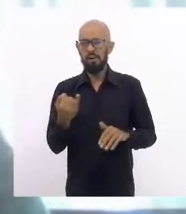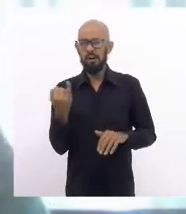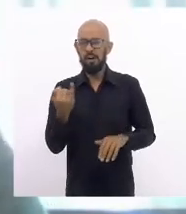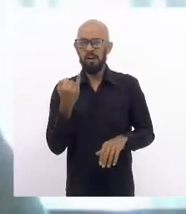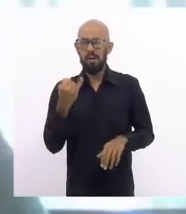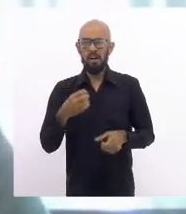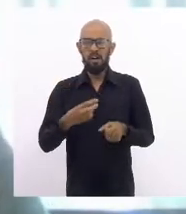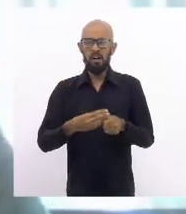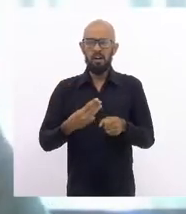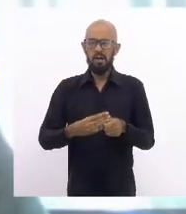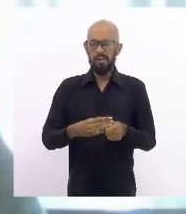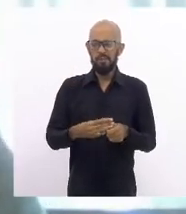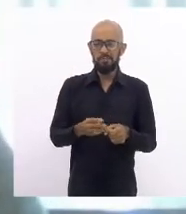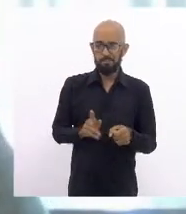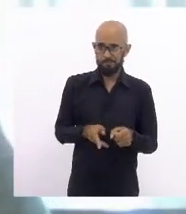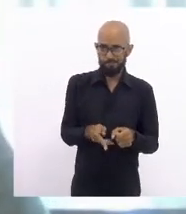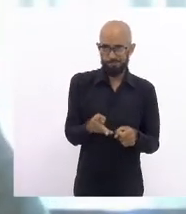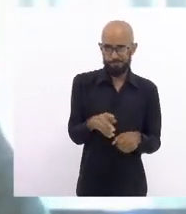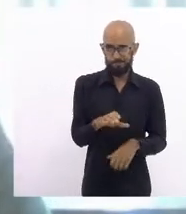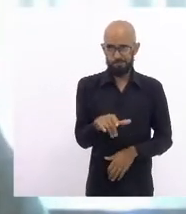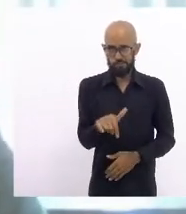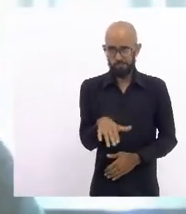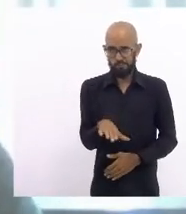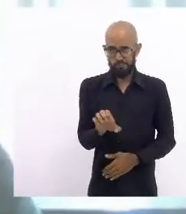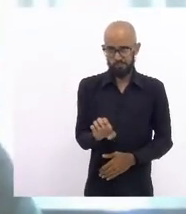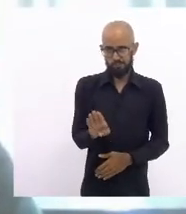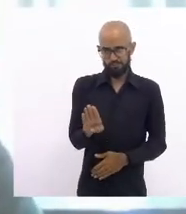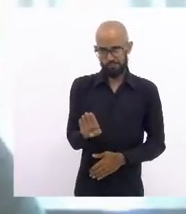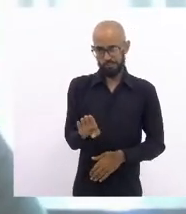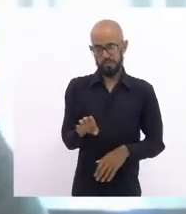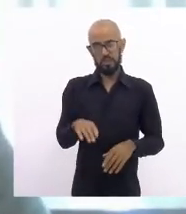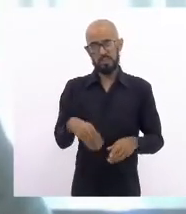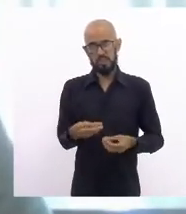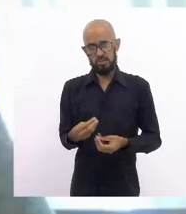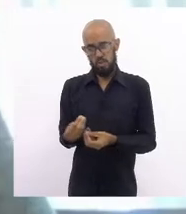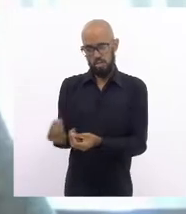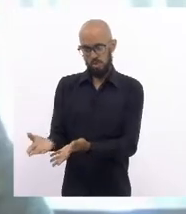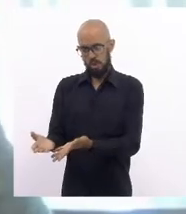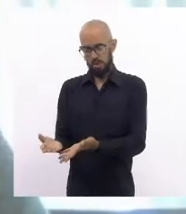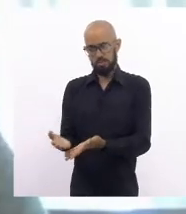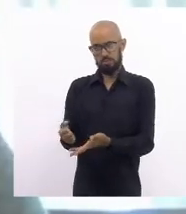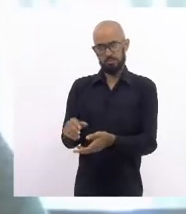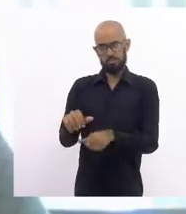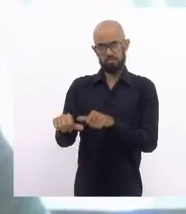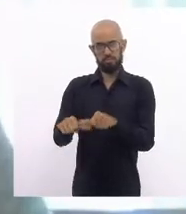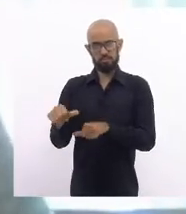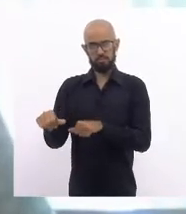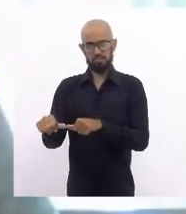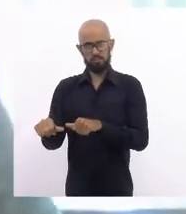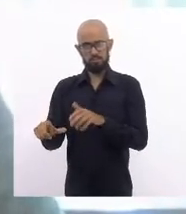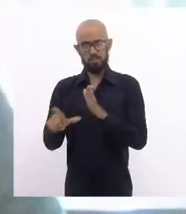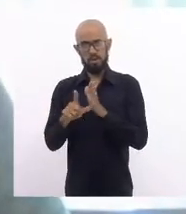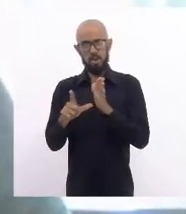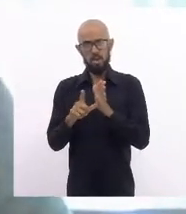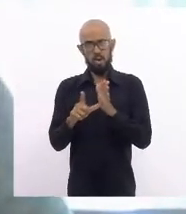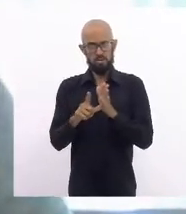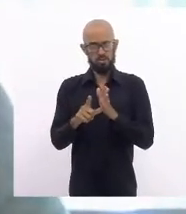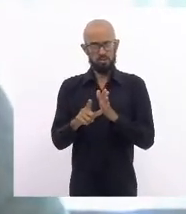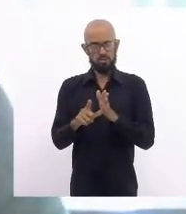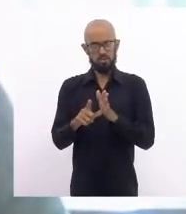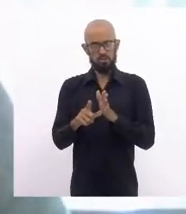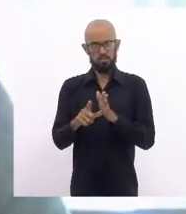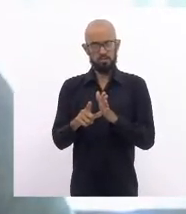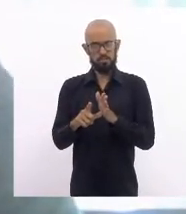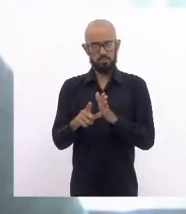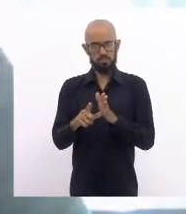permanecer como um clube mesmo, seja entregue para se transformar numa loja de varejo que pode, e que é